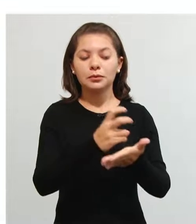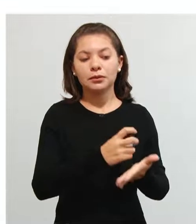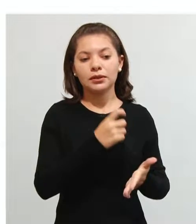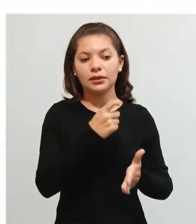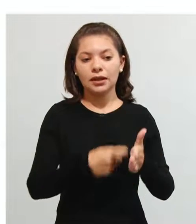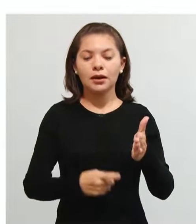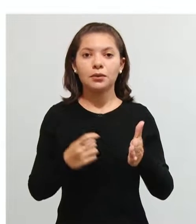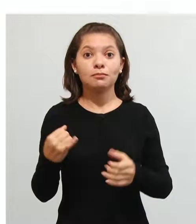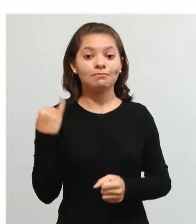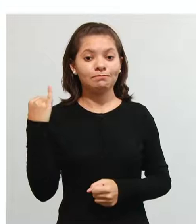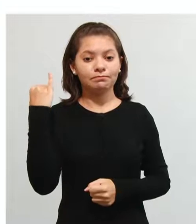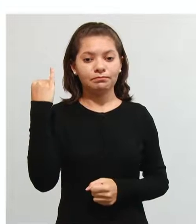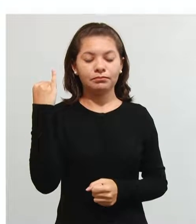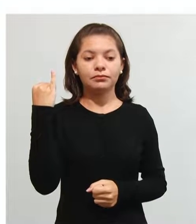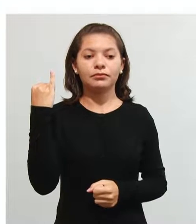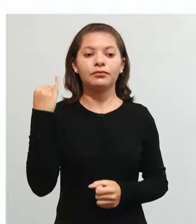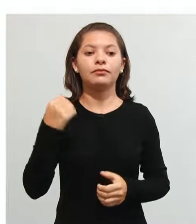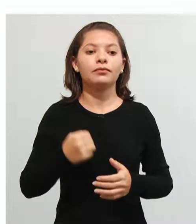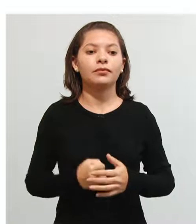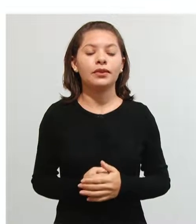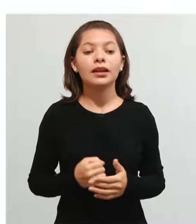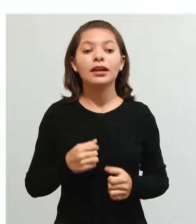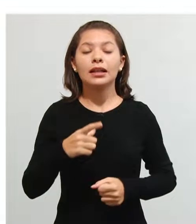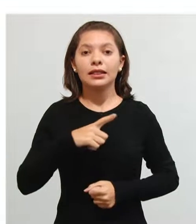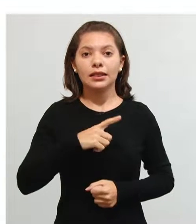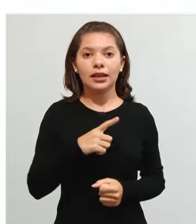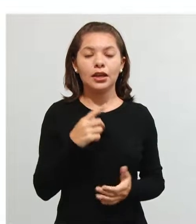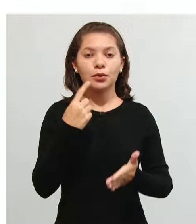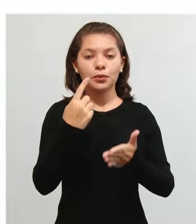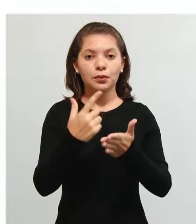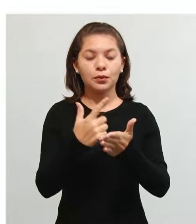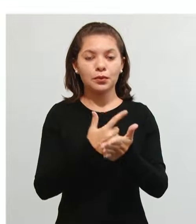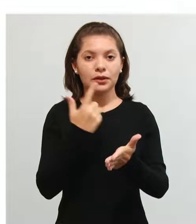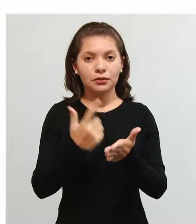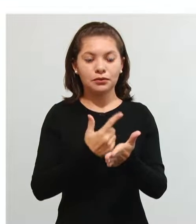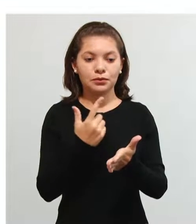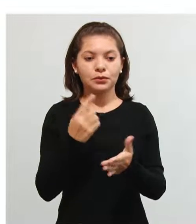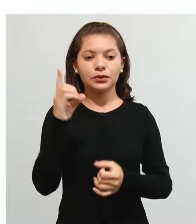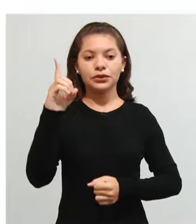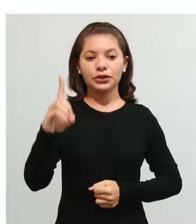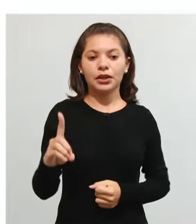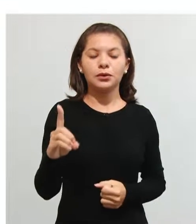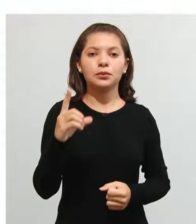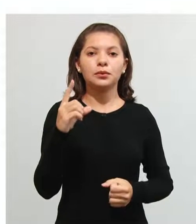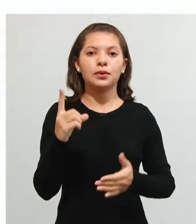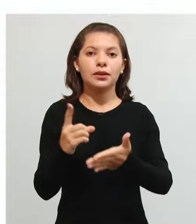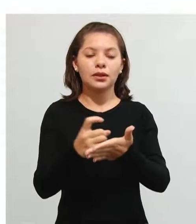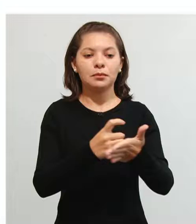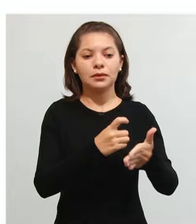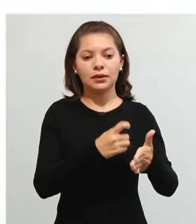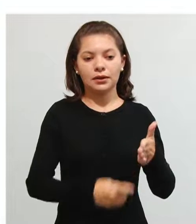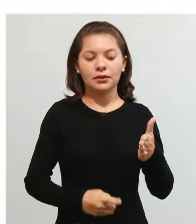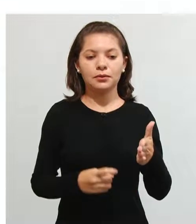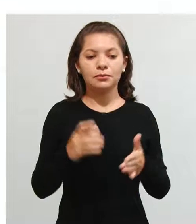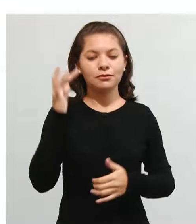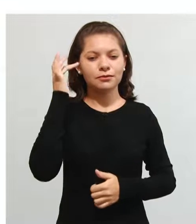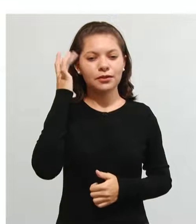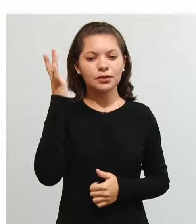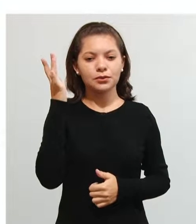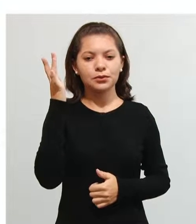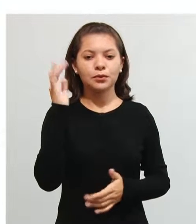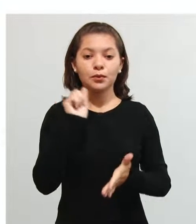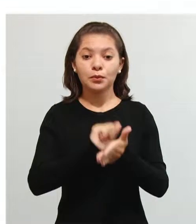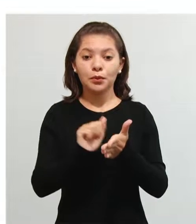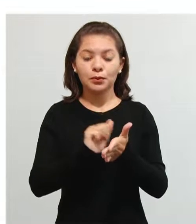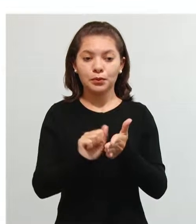Eduardo Sabag. Temos o livro de Direito Tributário Facilitado, do autor Rafael Novaes, em